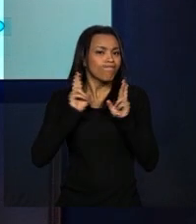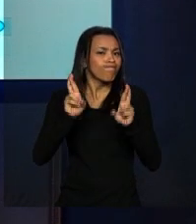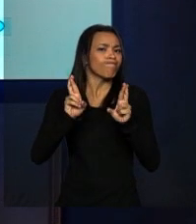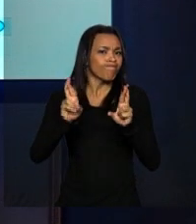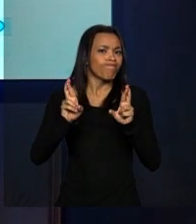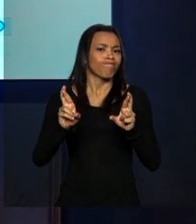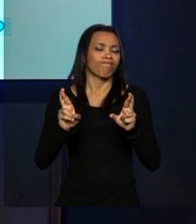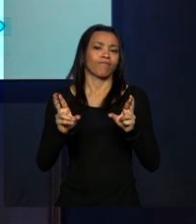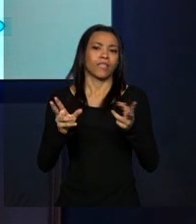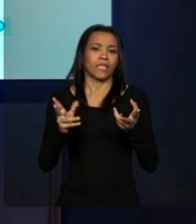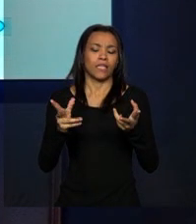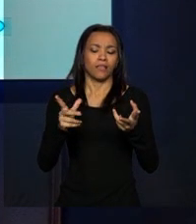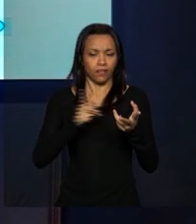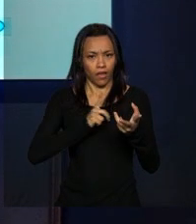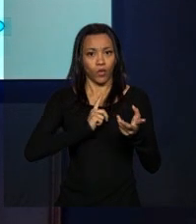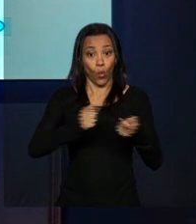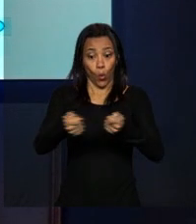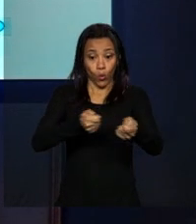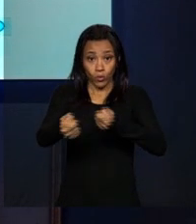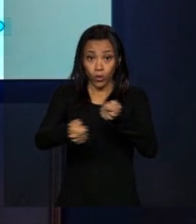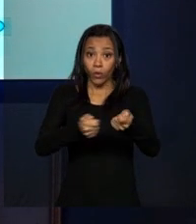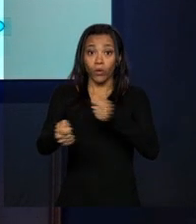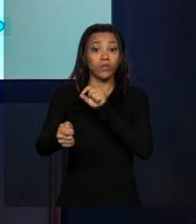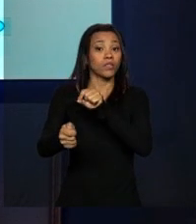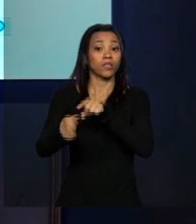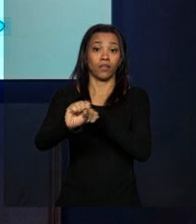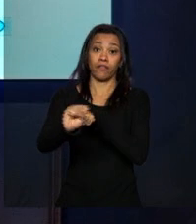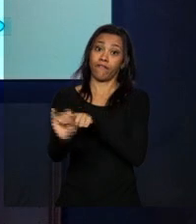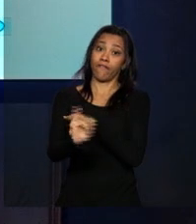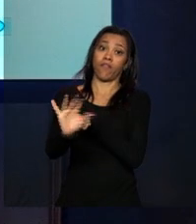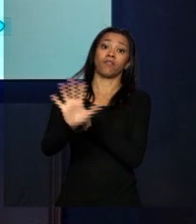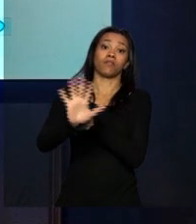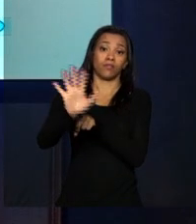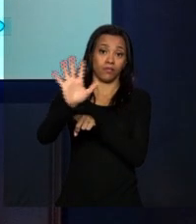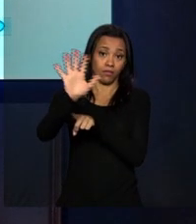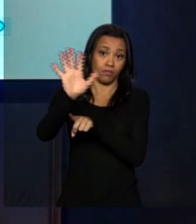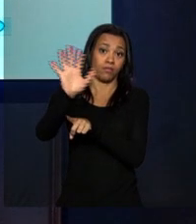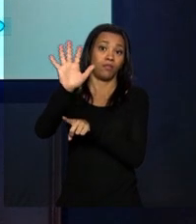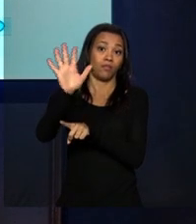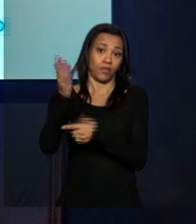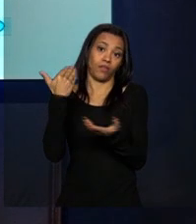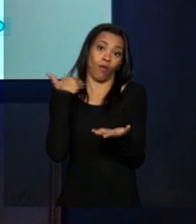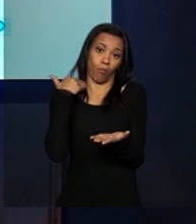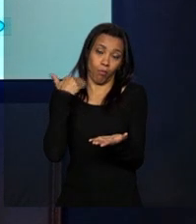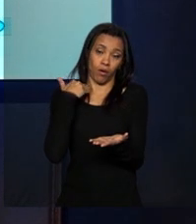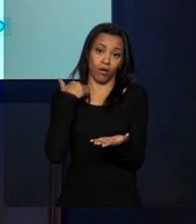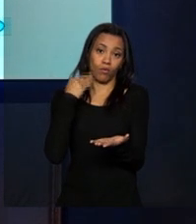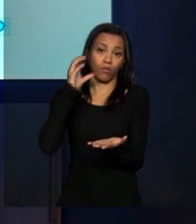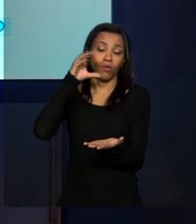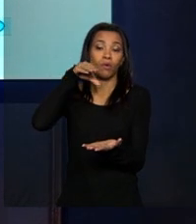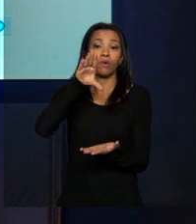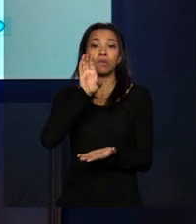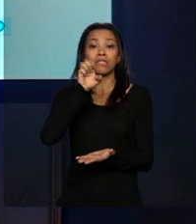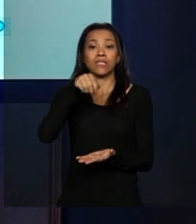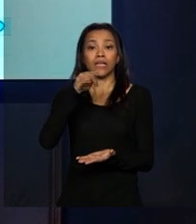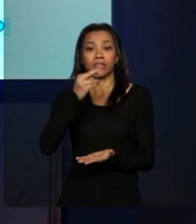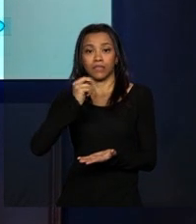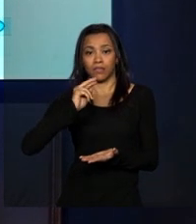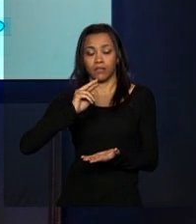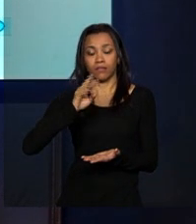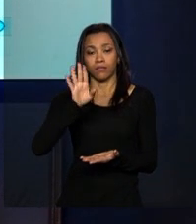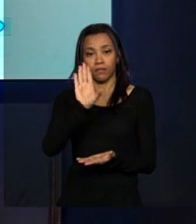Considerando o controle inflacionário que num certoo momento dado o banco central irá